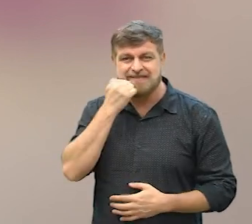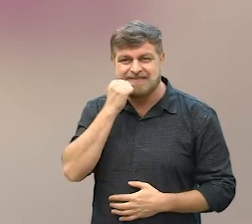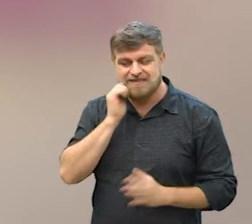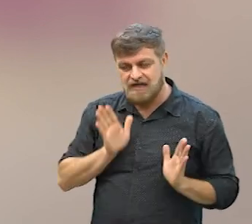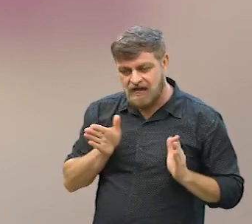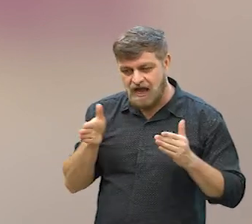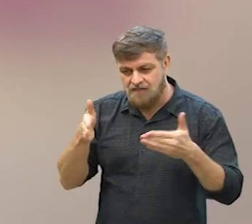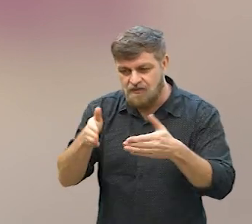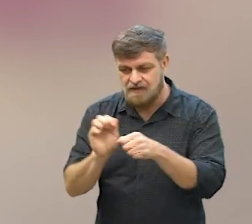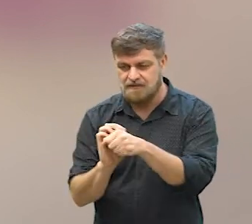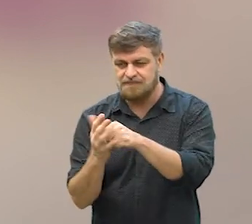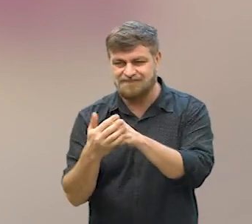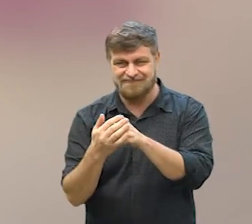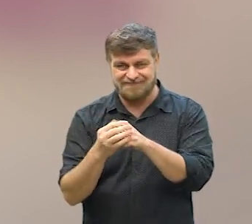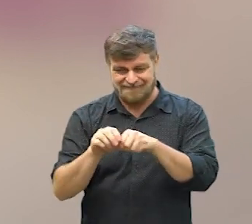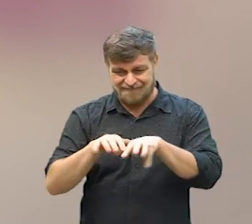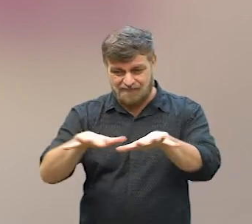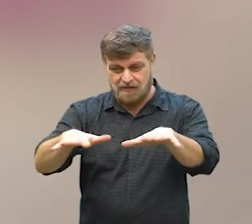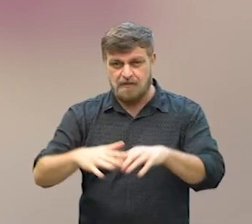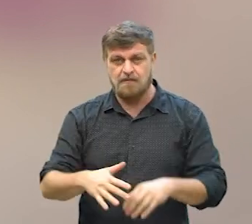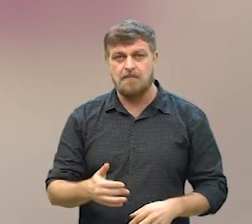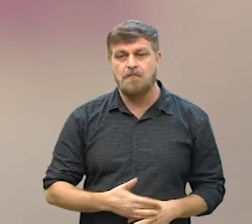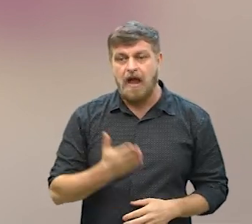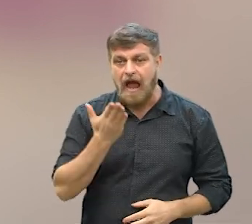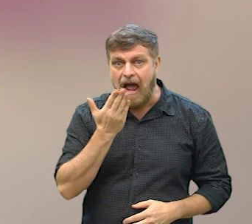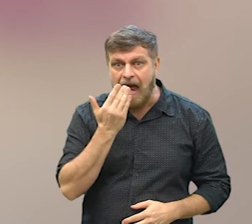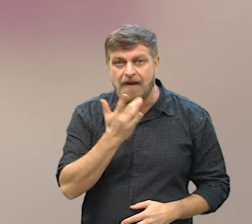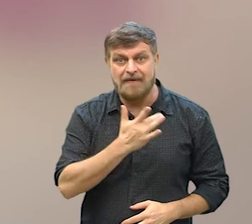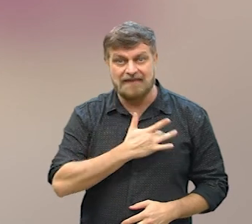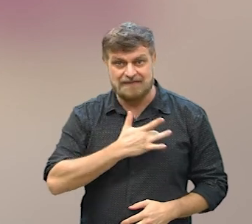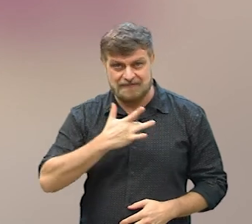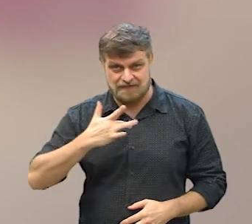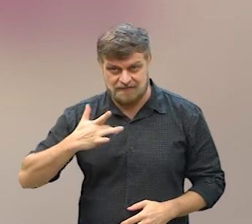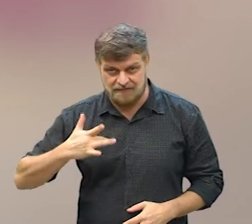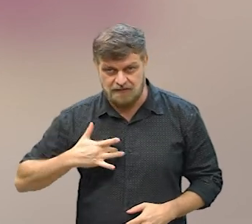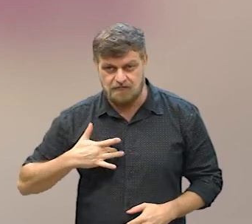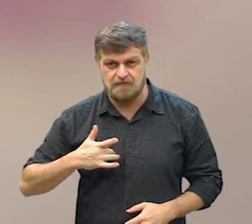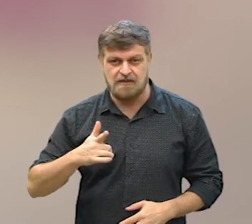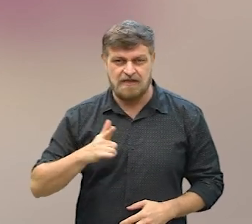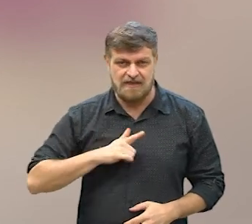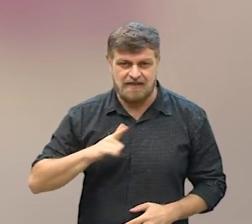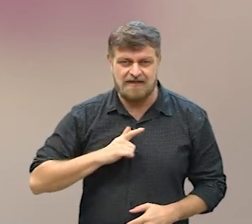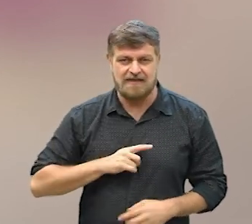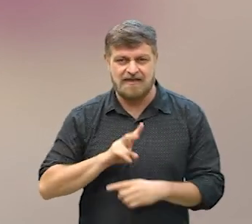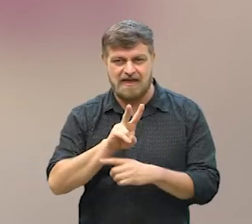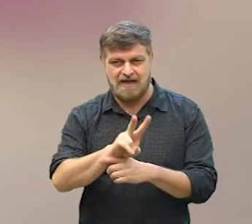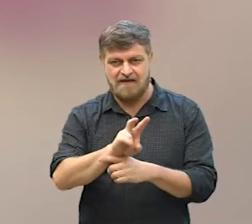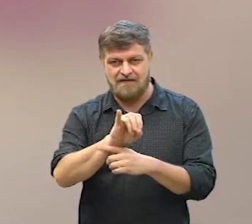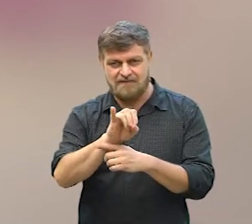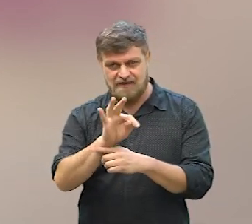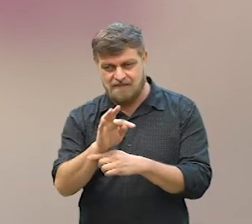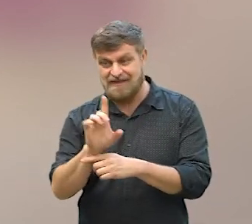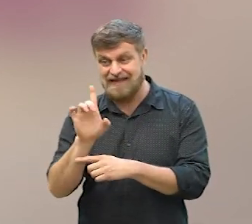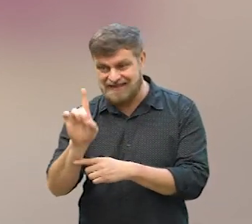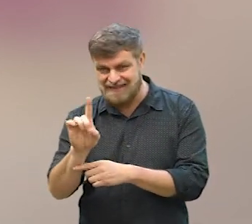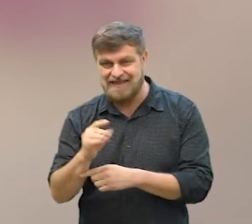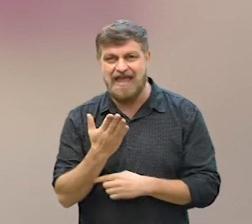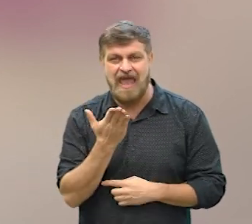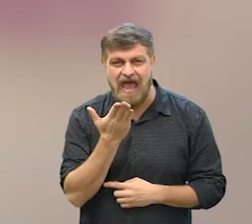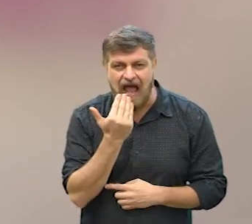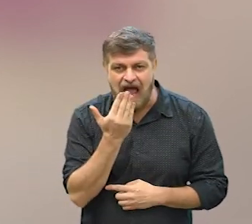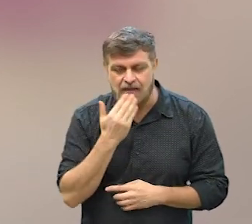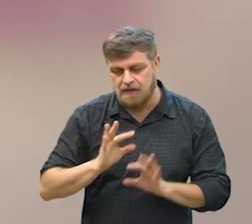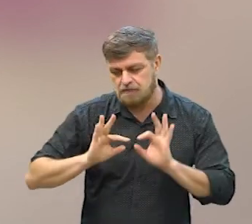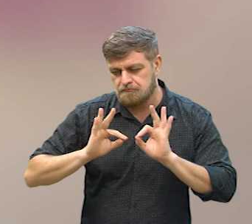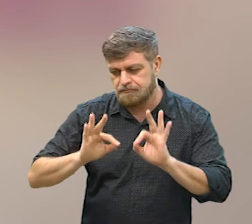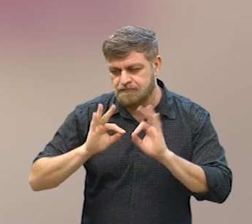científicos referente ao Covid, de que uma boa alimentação que você tenha, tanto de vitamina D, alimentos